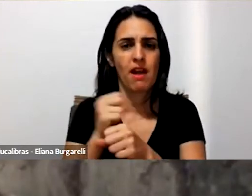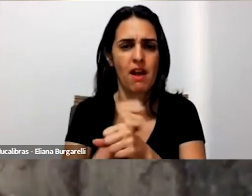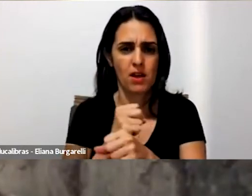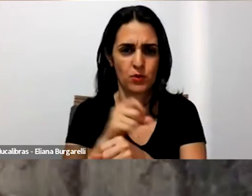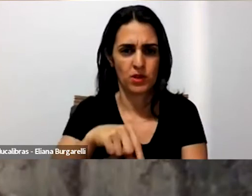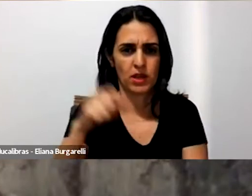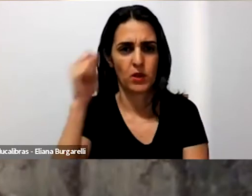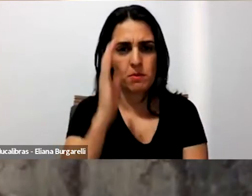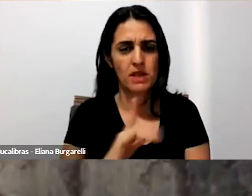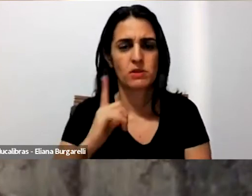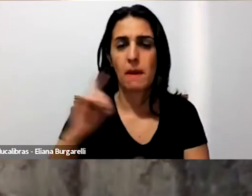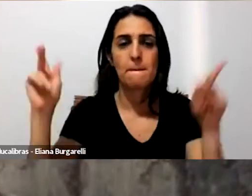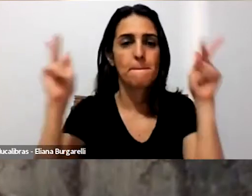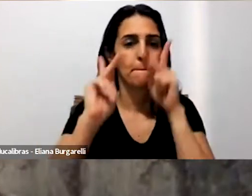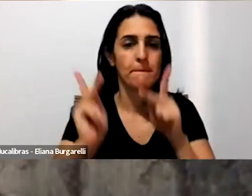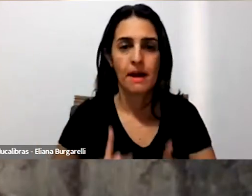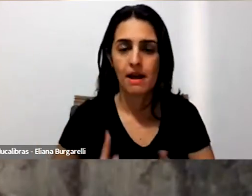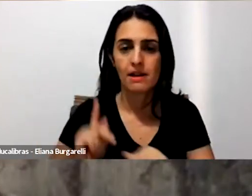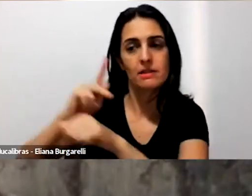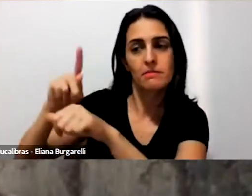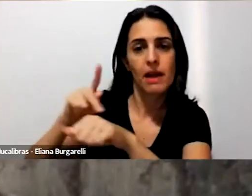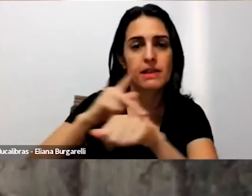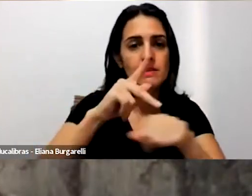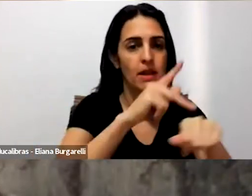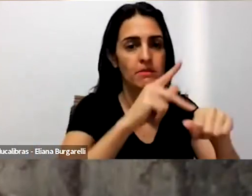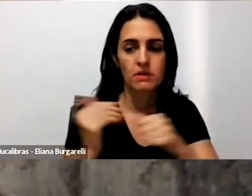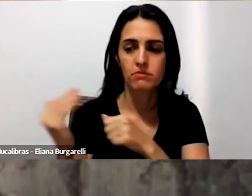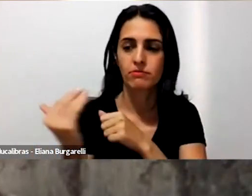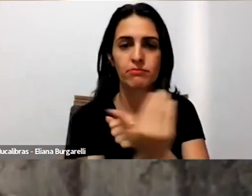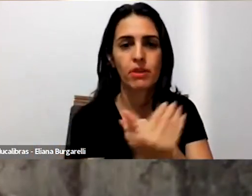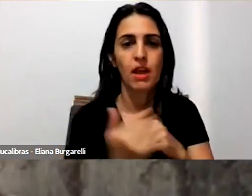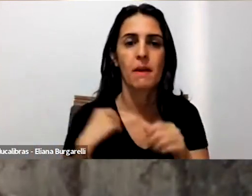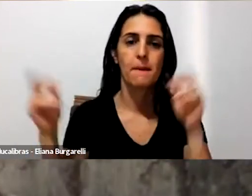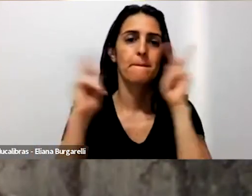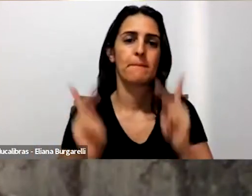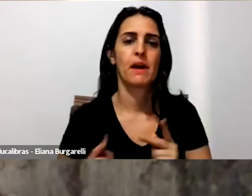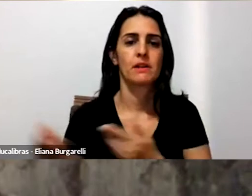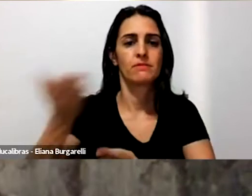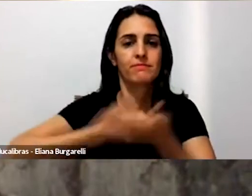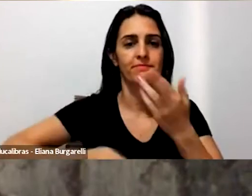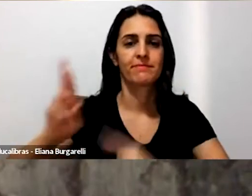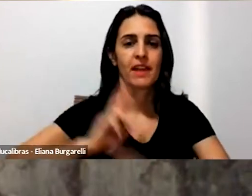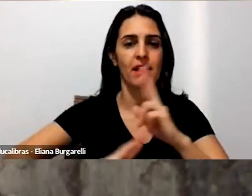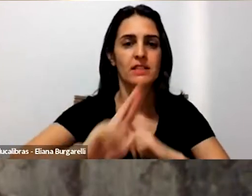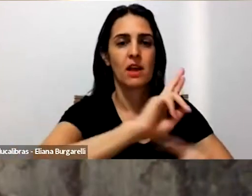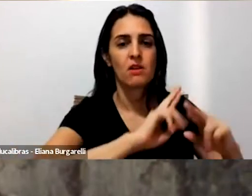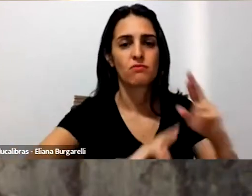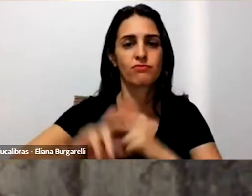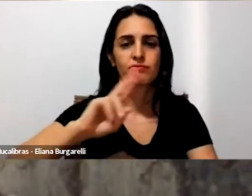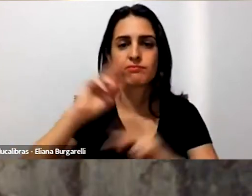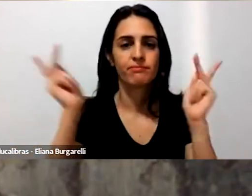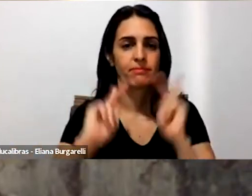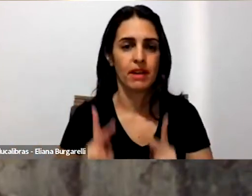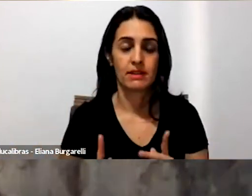temos, são 152 anos de consolidação de fronteiras pacíficas do ponto de vista das relações entre Estados. Tá? Mas o